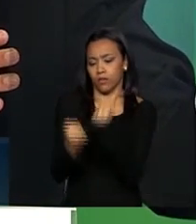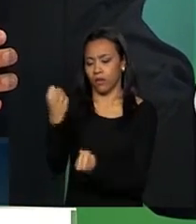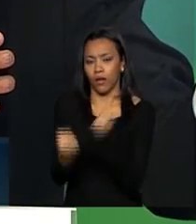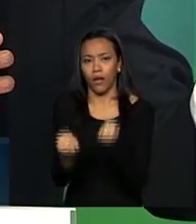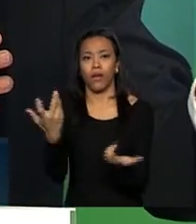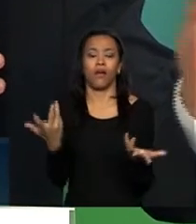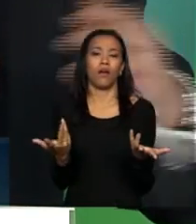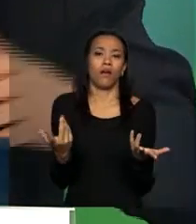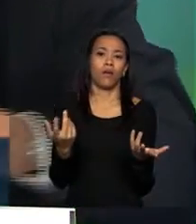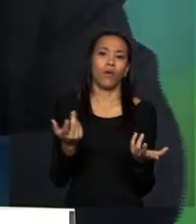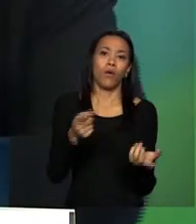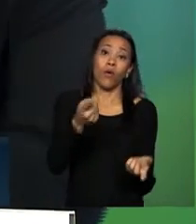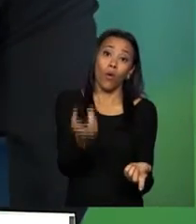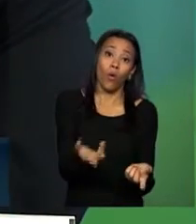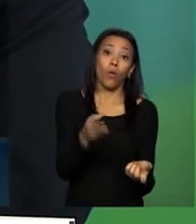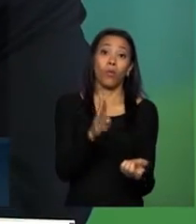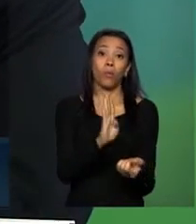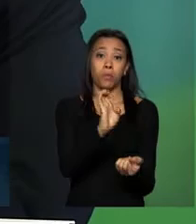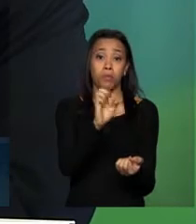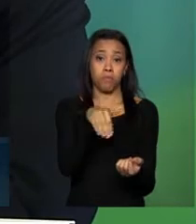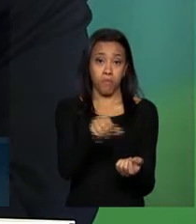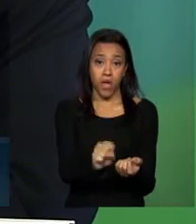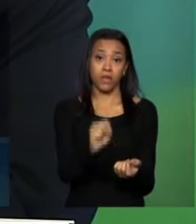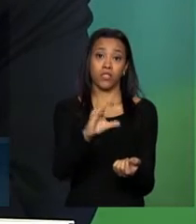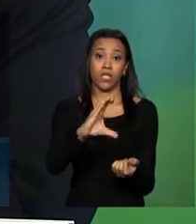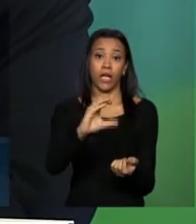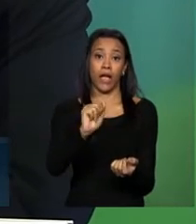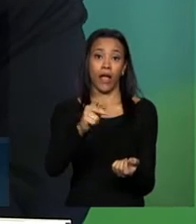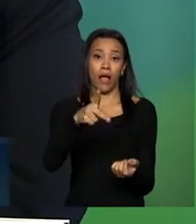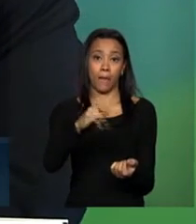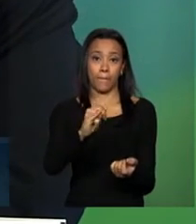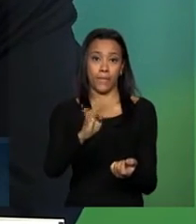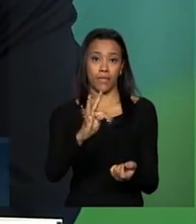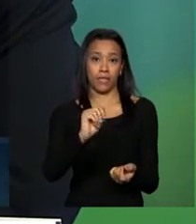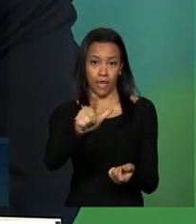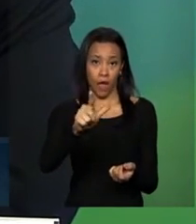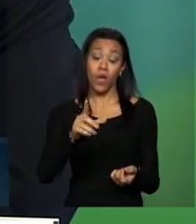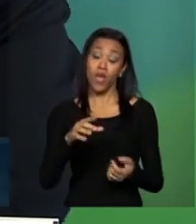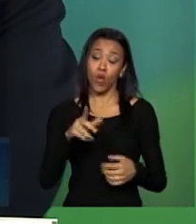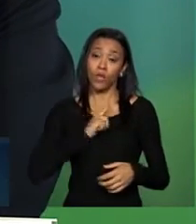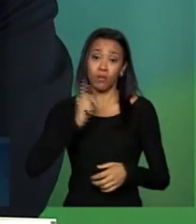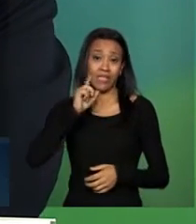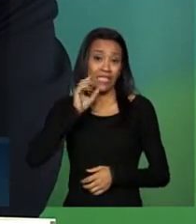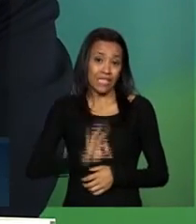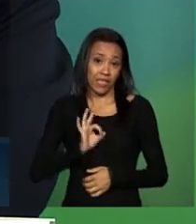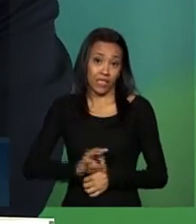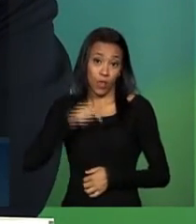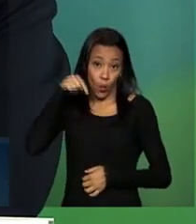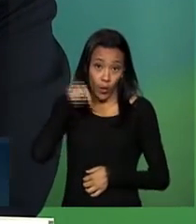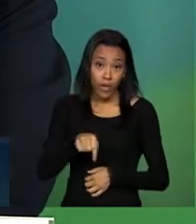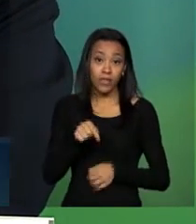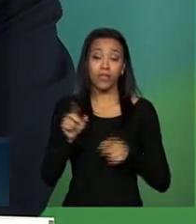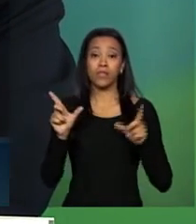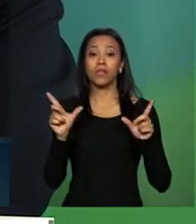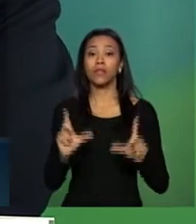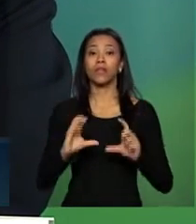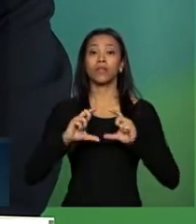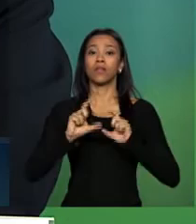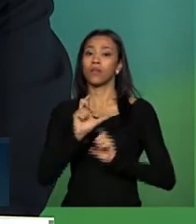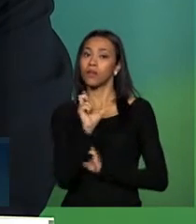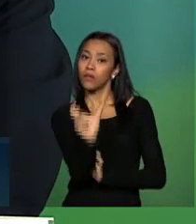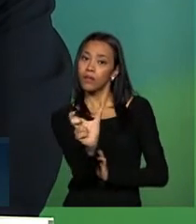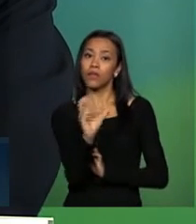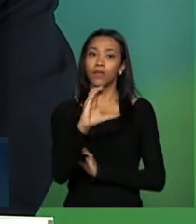fabricação de bens de capital, por exemplo, eu tenho certeza que com esse câmbio que nós temos vai haver uma